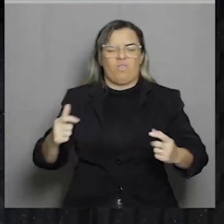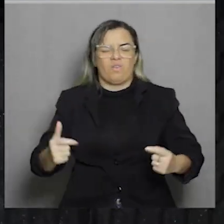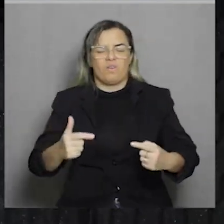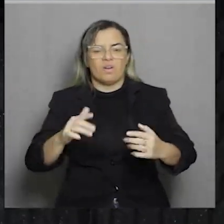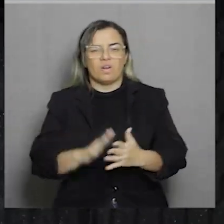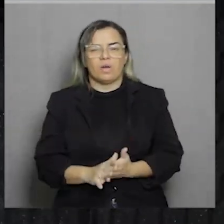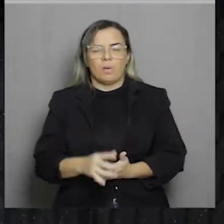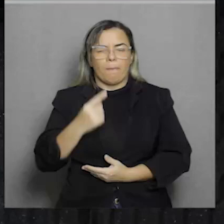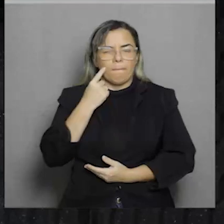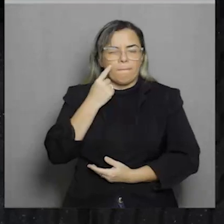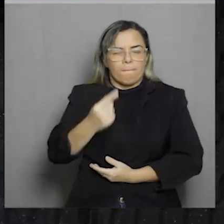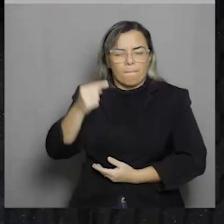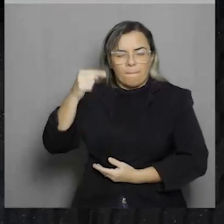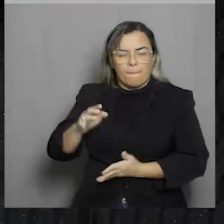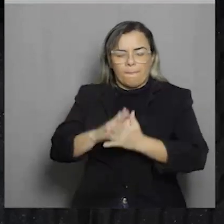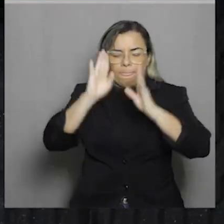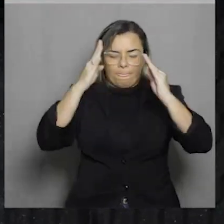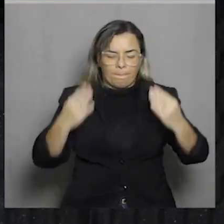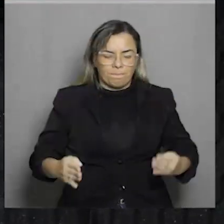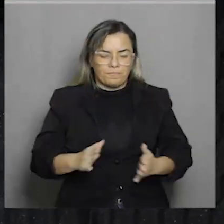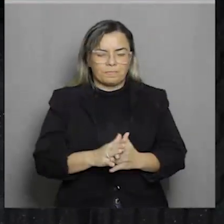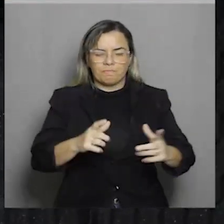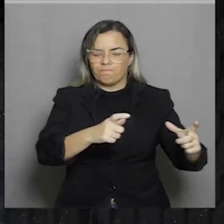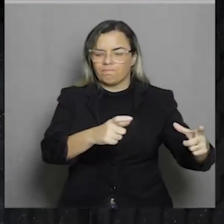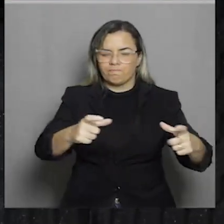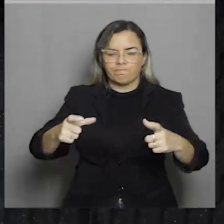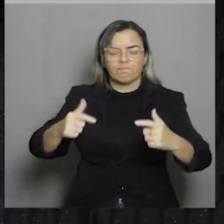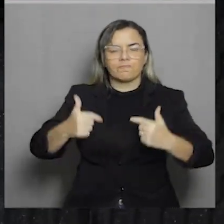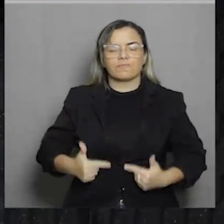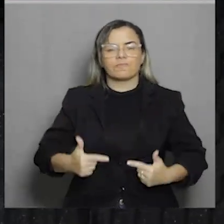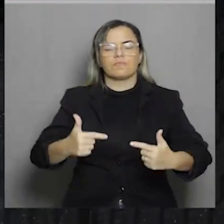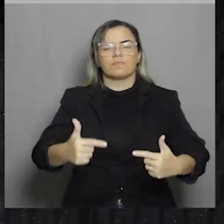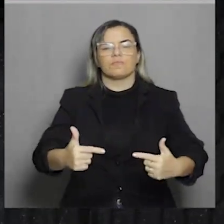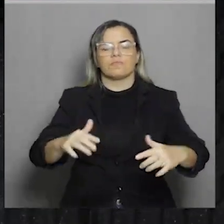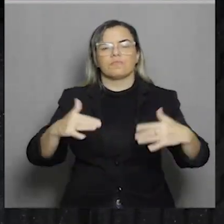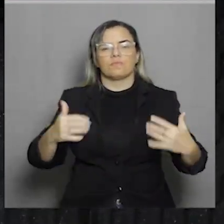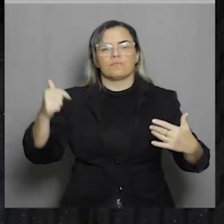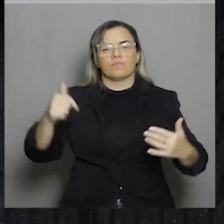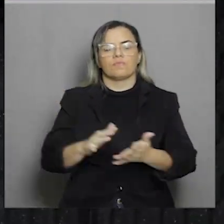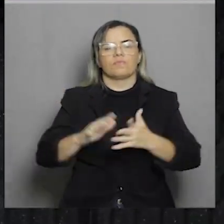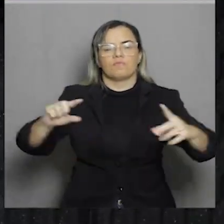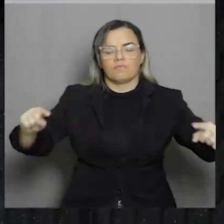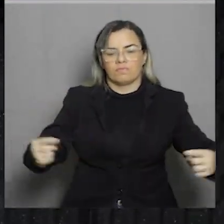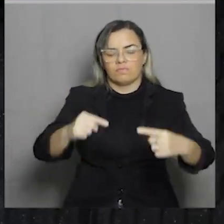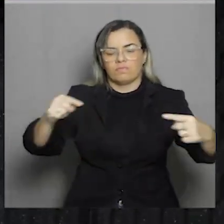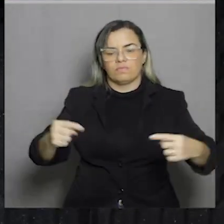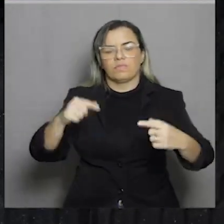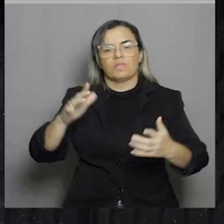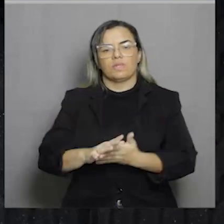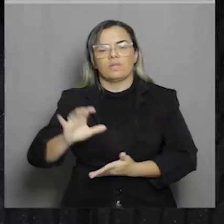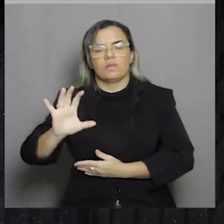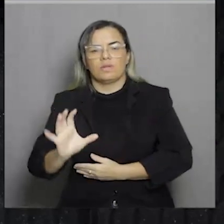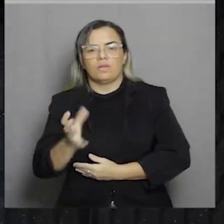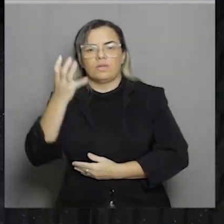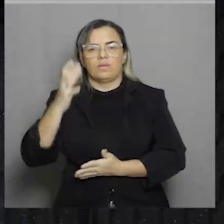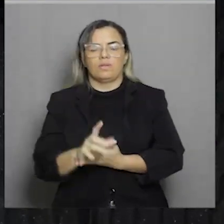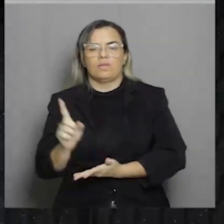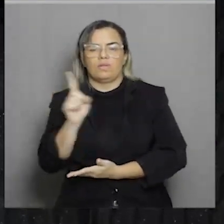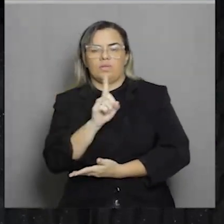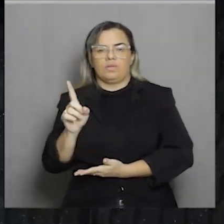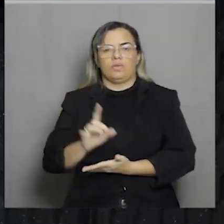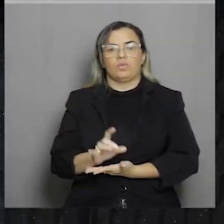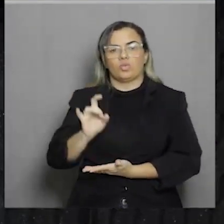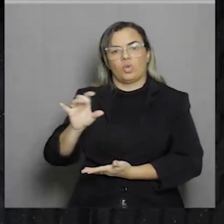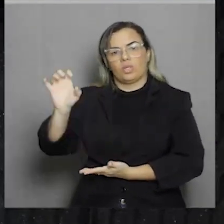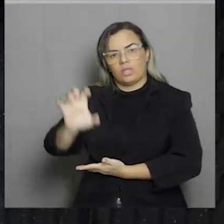formos analisar os campos de batalha, esses campos de batalha, eles ocorreram não só dentro